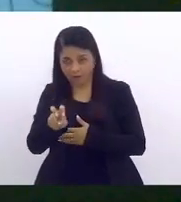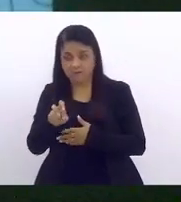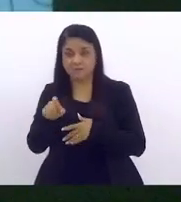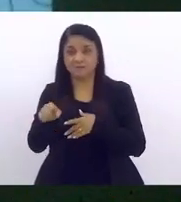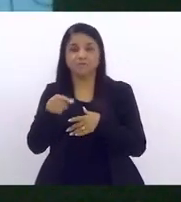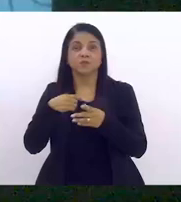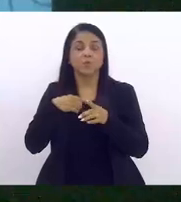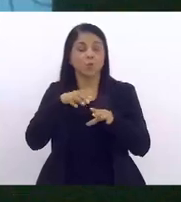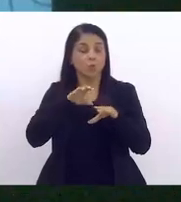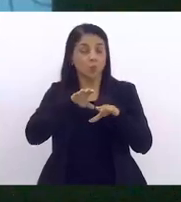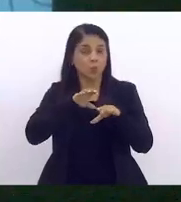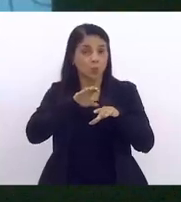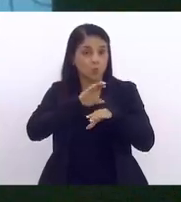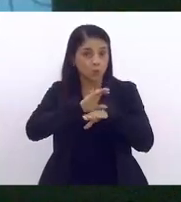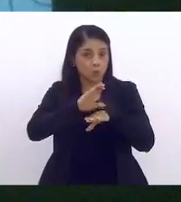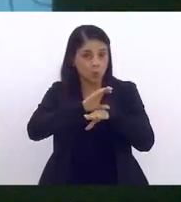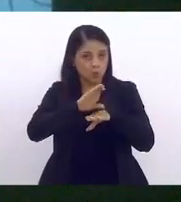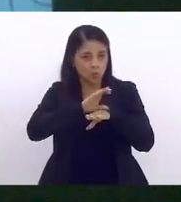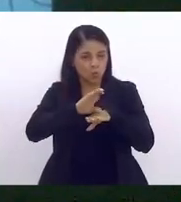da Fiocruz ele iniciou em